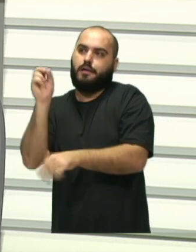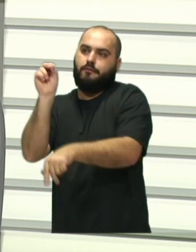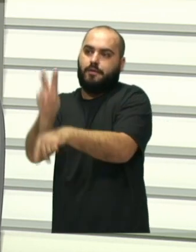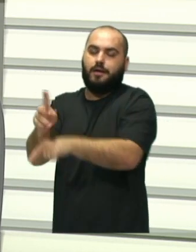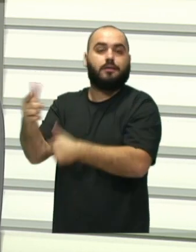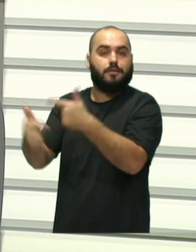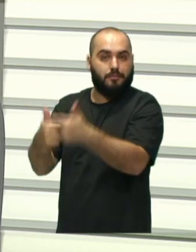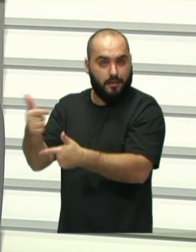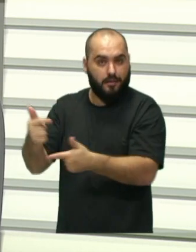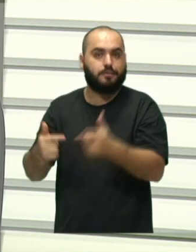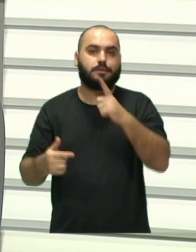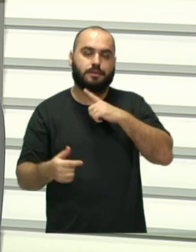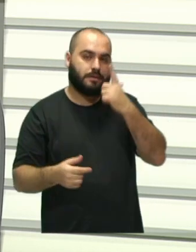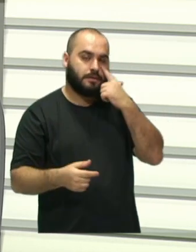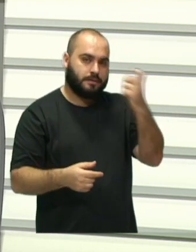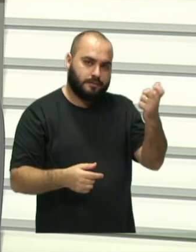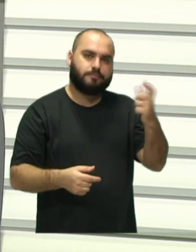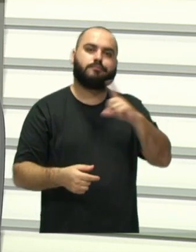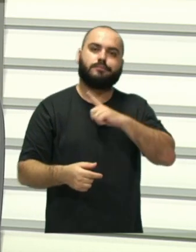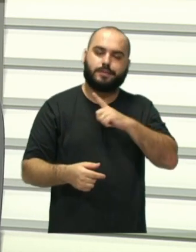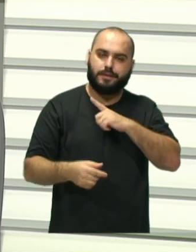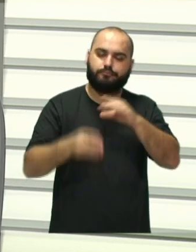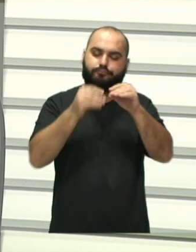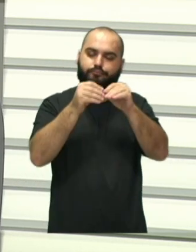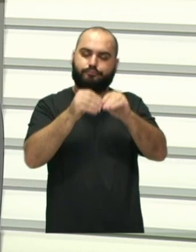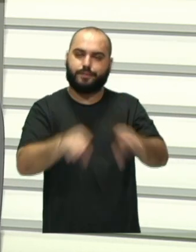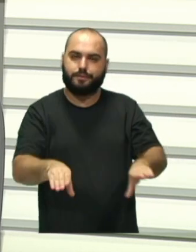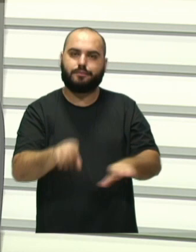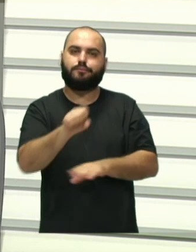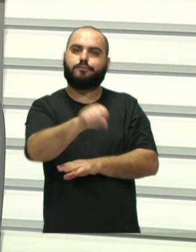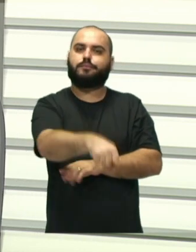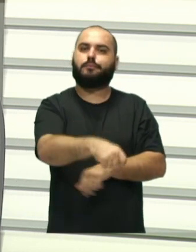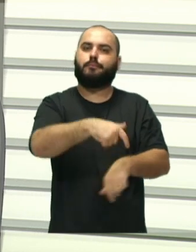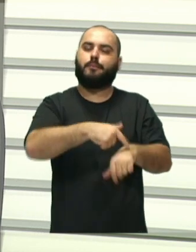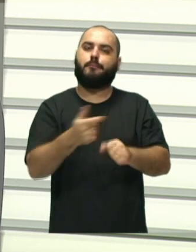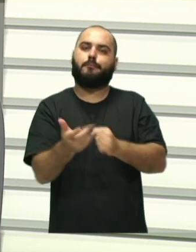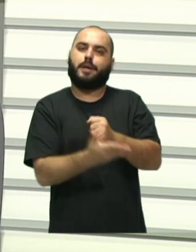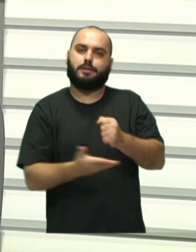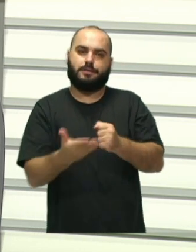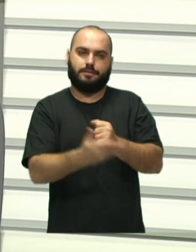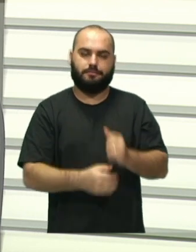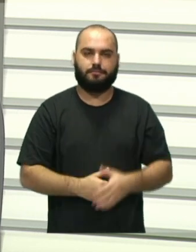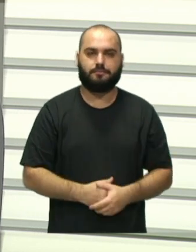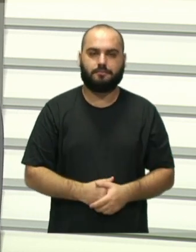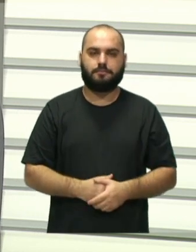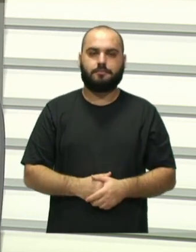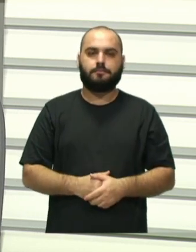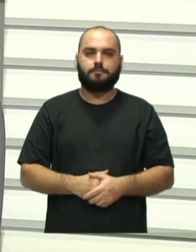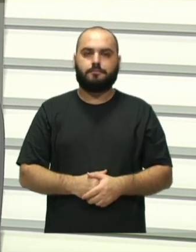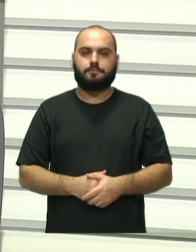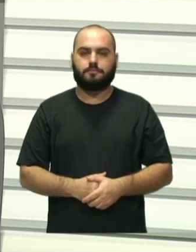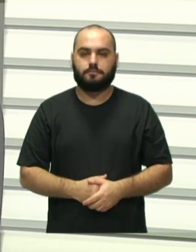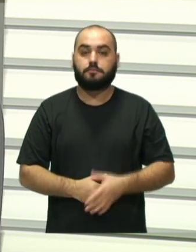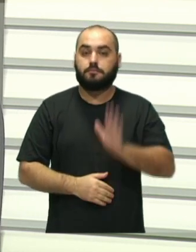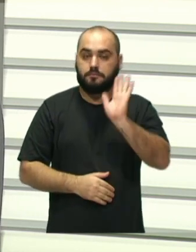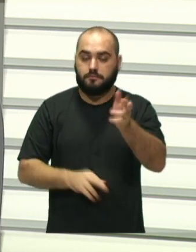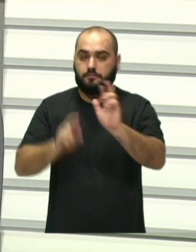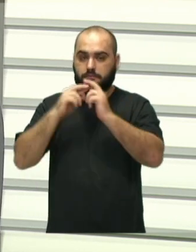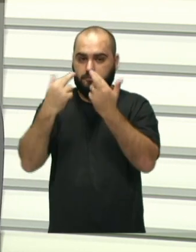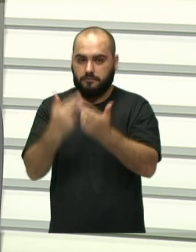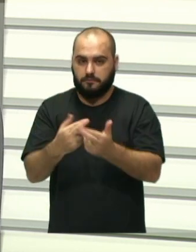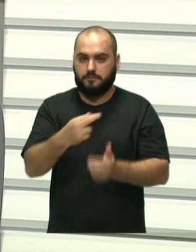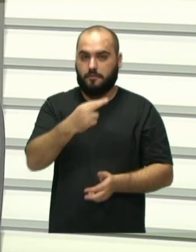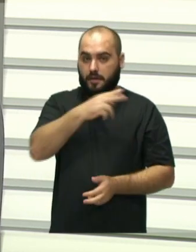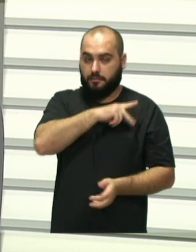que geram outros interesses a gente acaba prejudicando essa essa essa base e nós queremos através dessas reuniões da